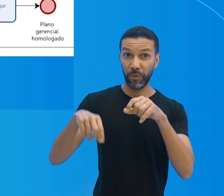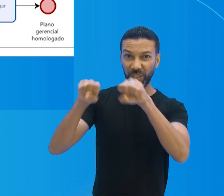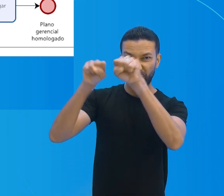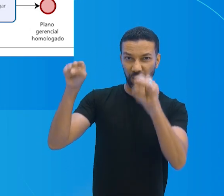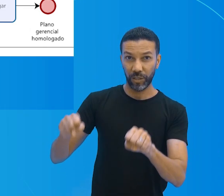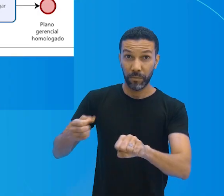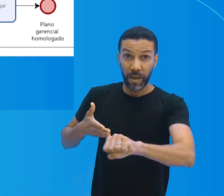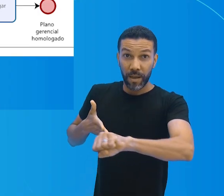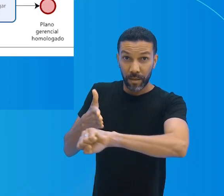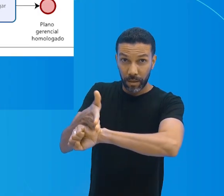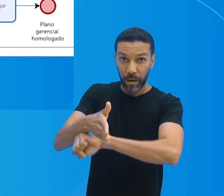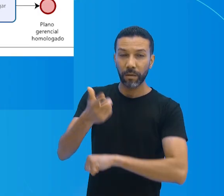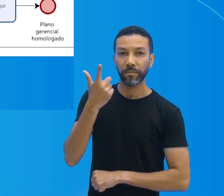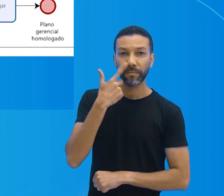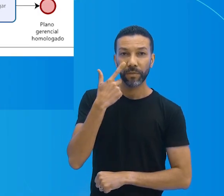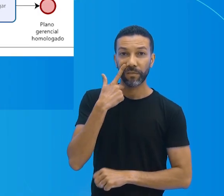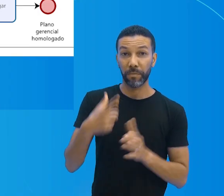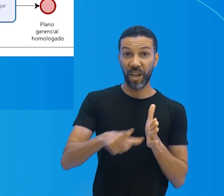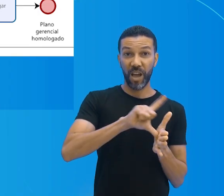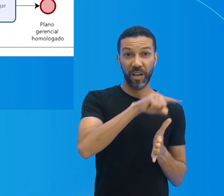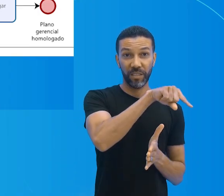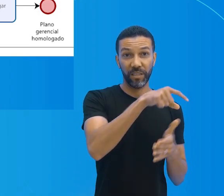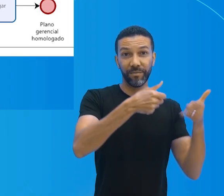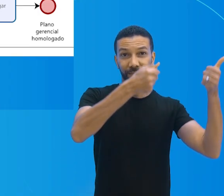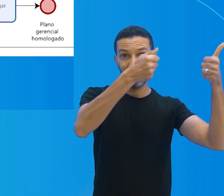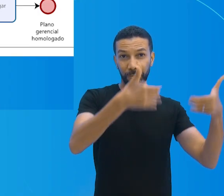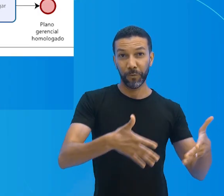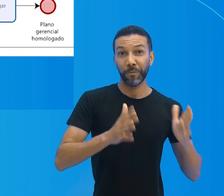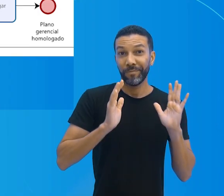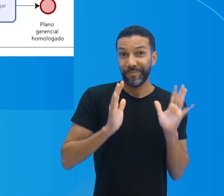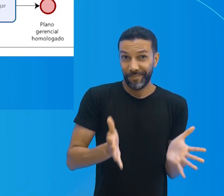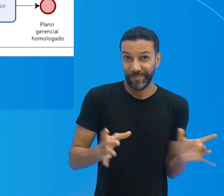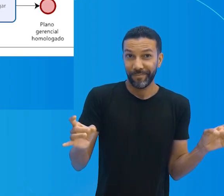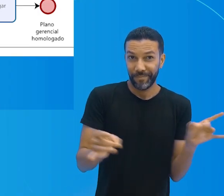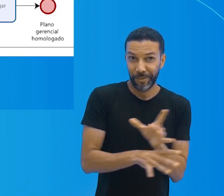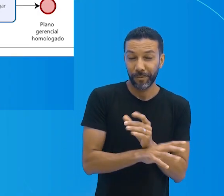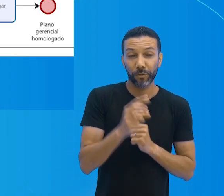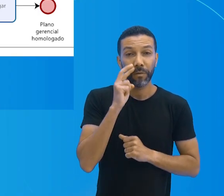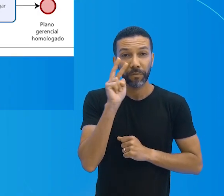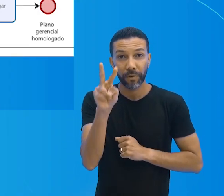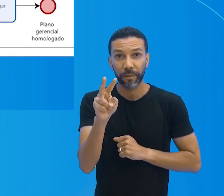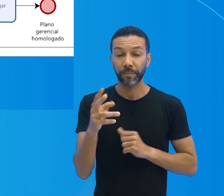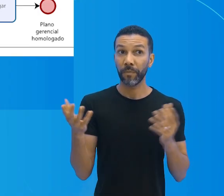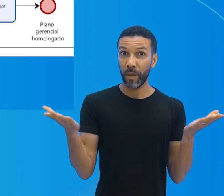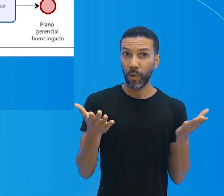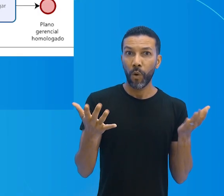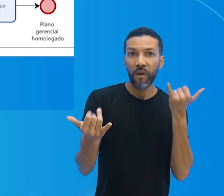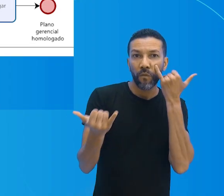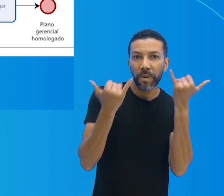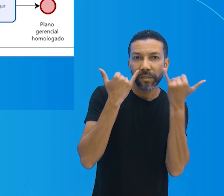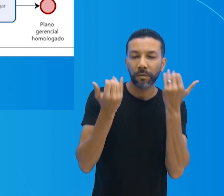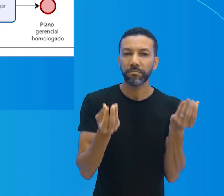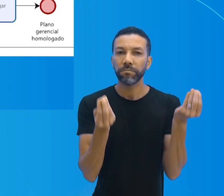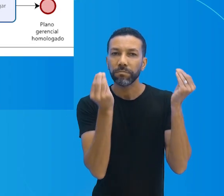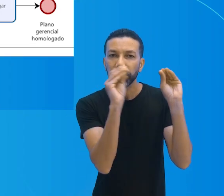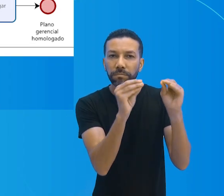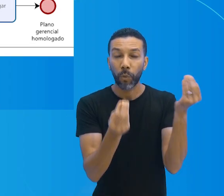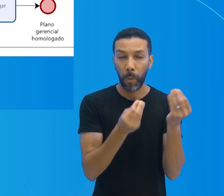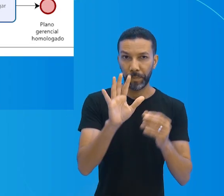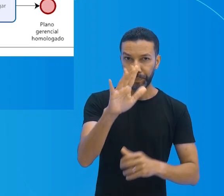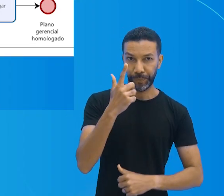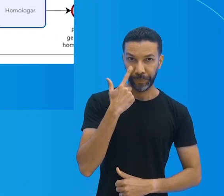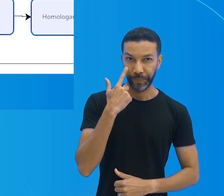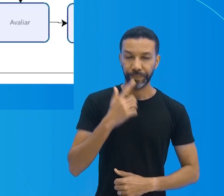sistema, a gente já vai ter entendido esse fluxo. Nós vamos nos ater apenas na tela, no cadastro de uma informação. Então